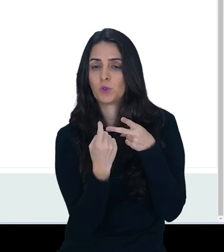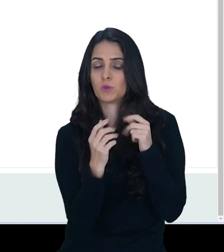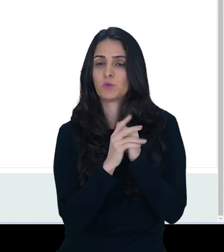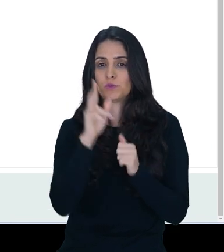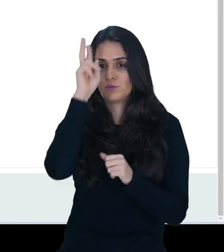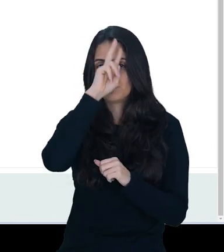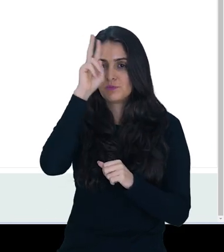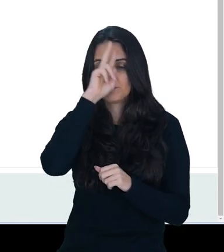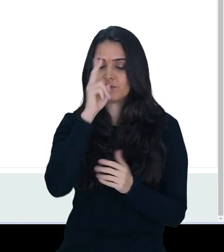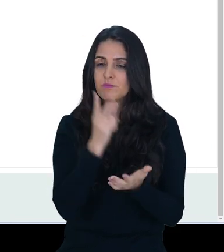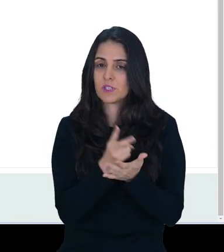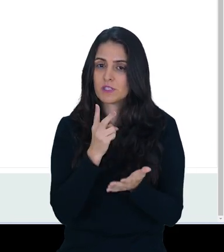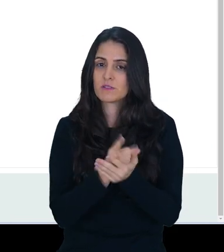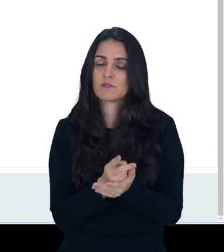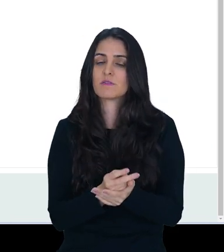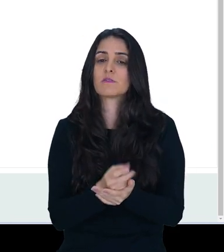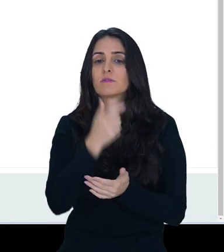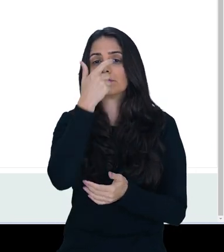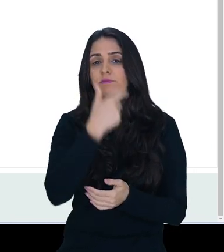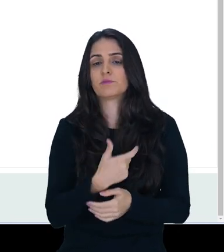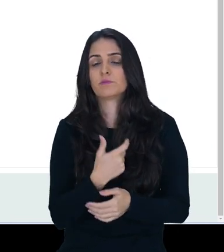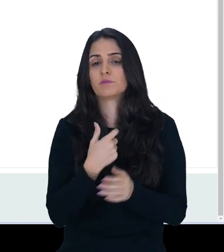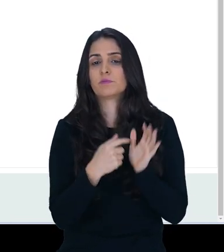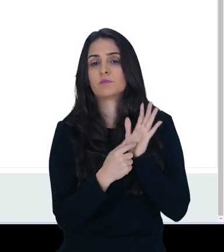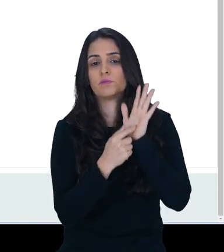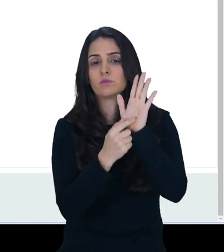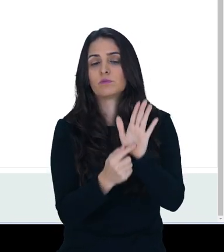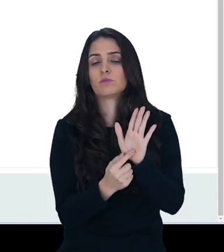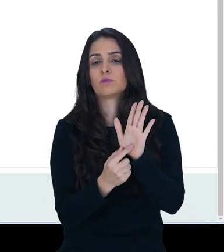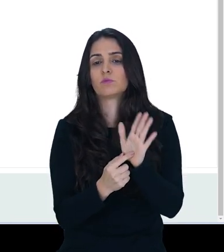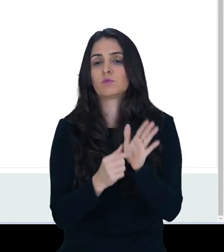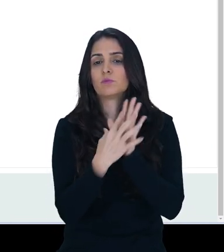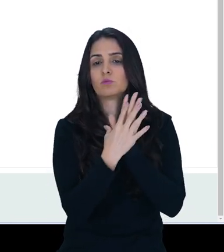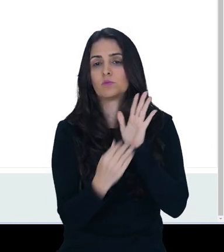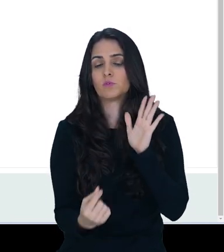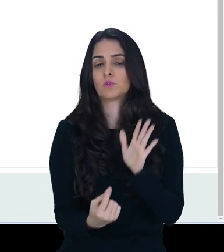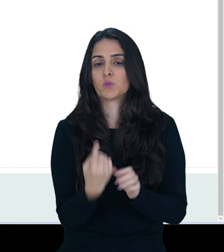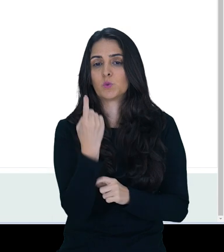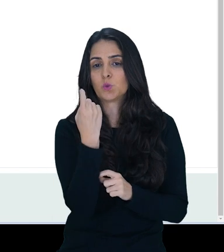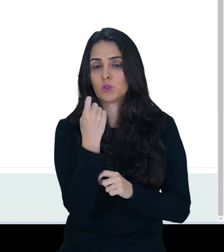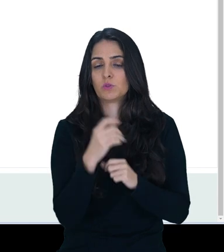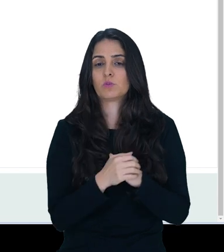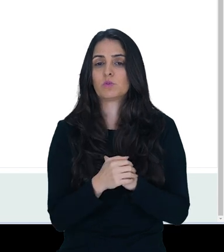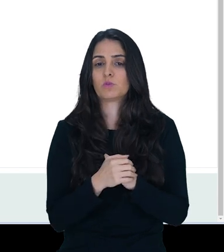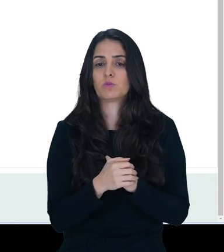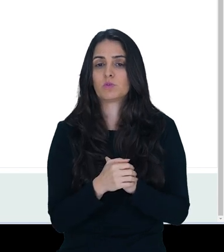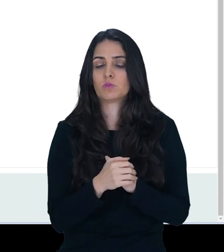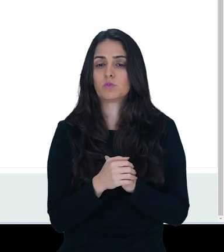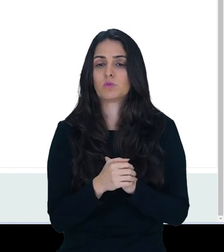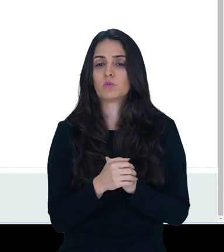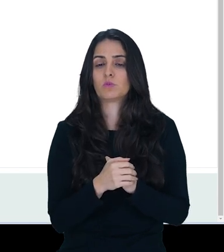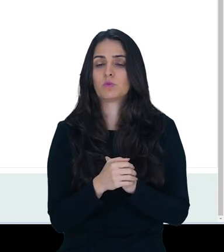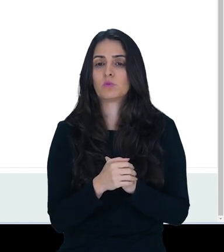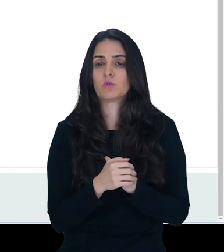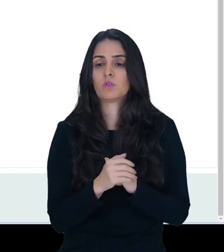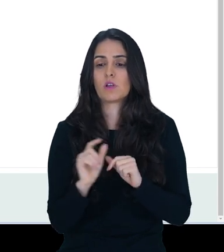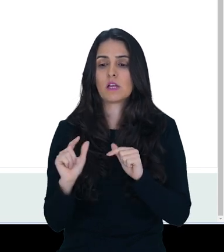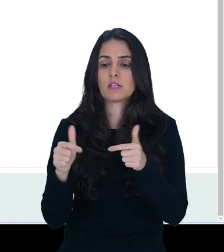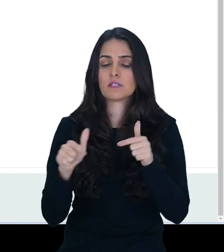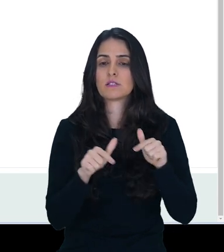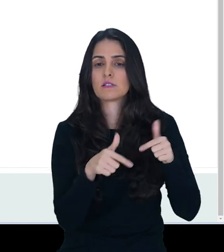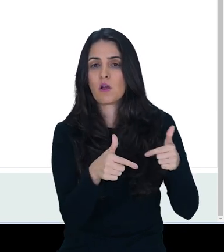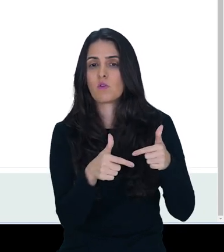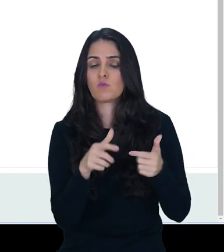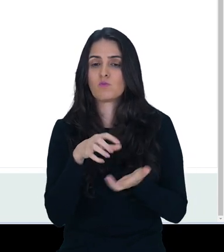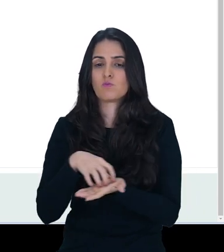da mesma forma o que eu quero que apareça no modelo de item único Então os campos e